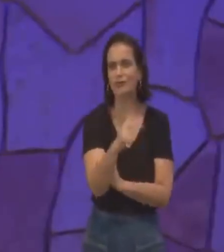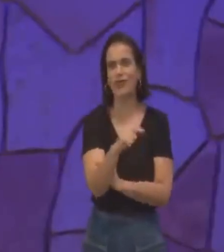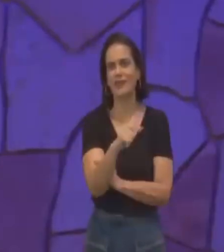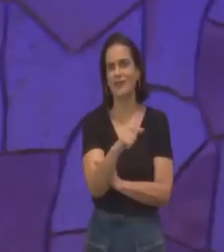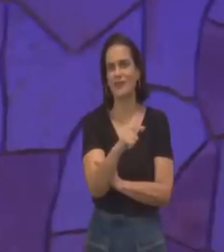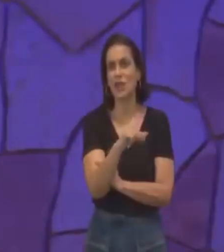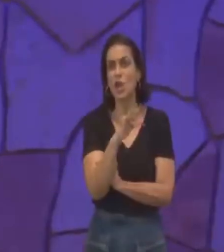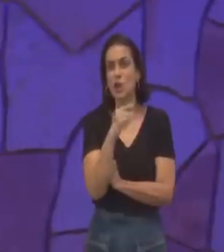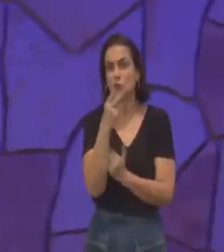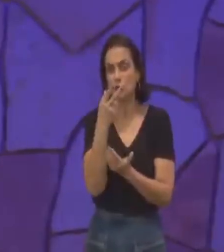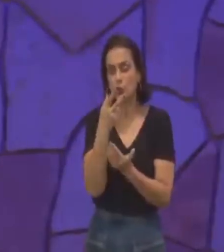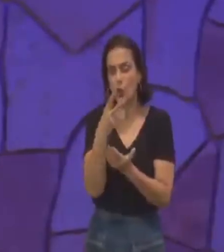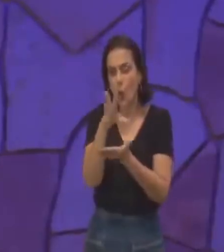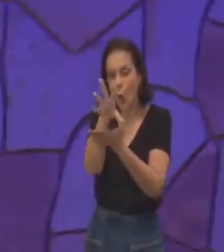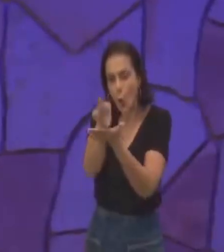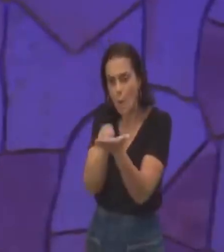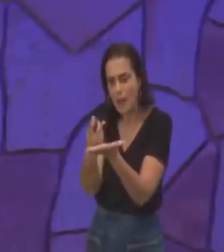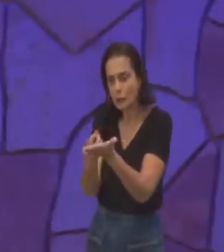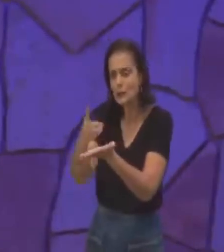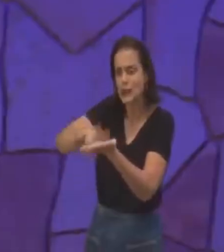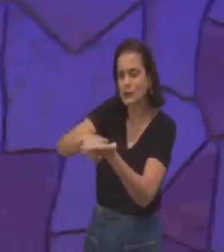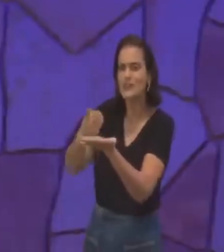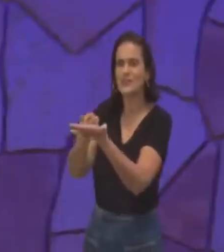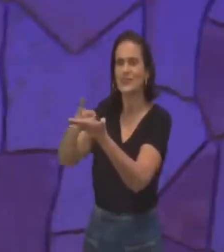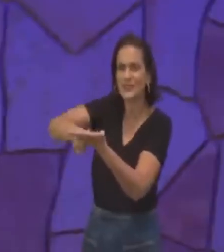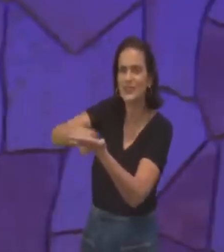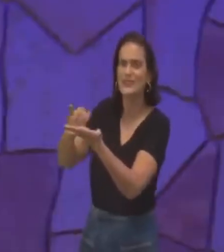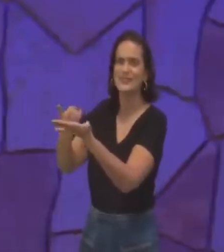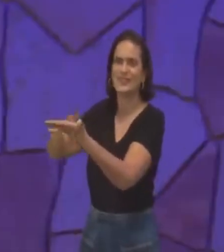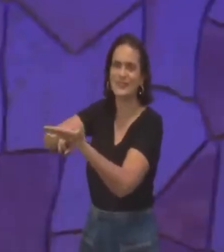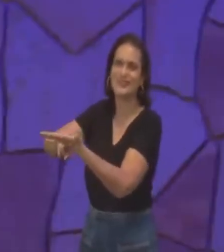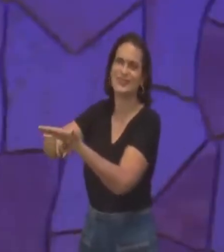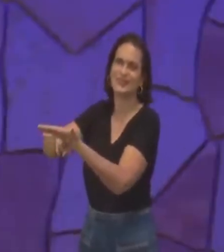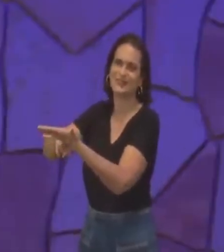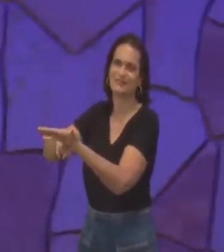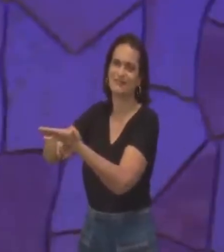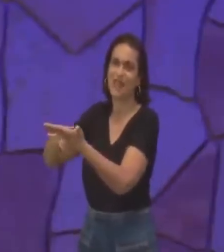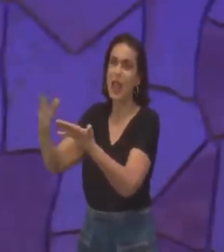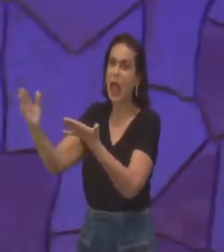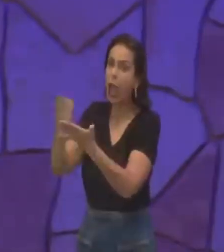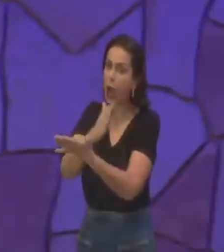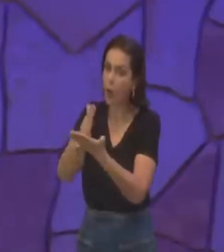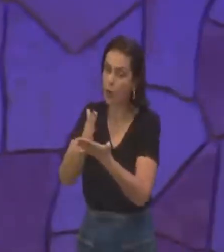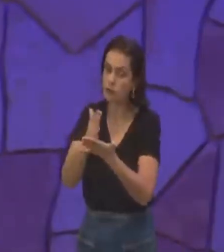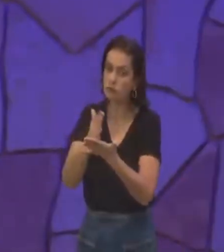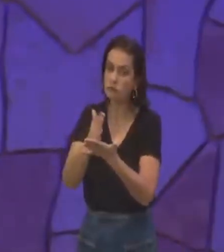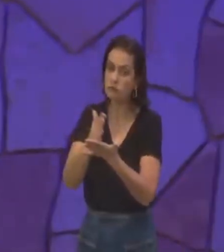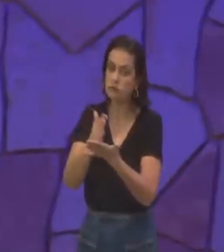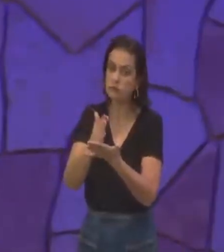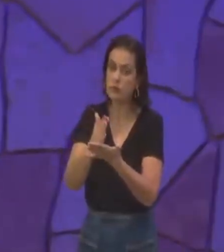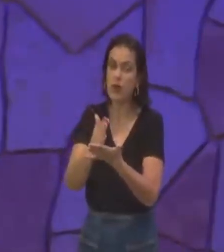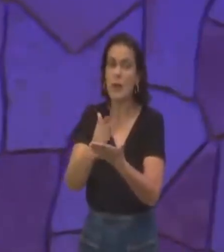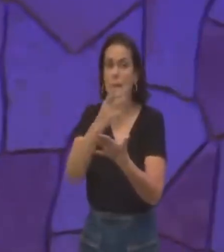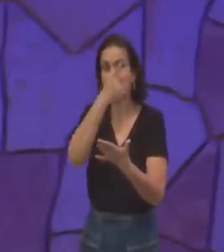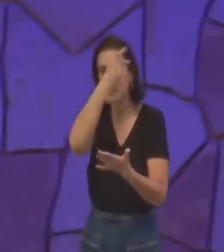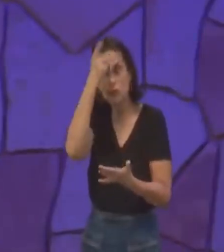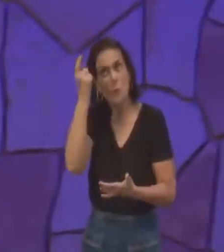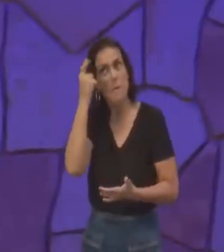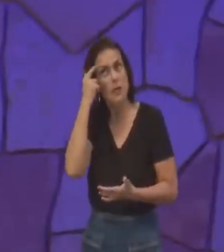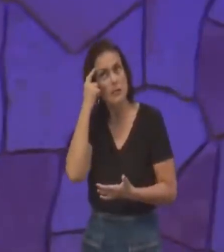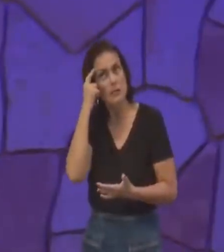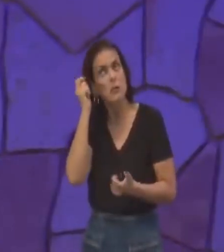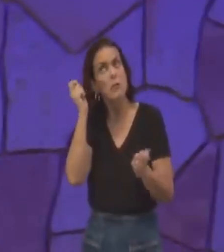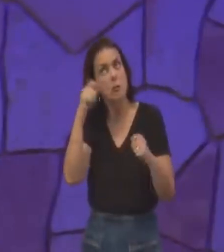cópia. O que para muitas pessoas poderia representar um problema. Não para mim e talvez para muitos